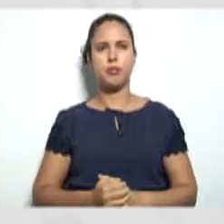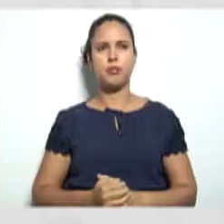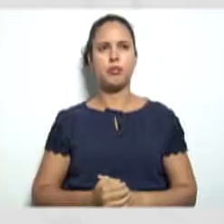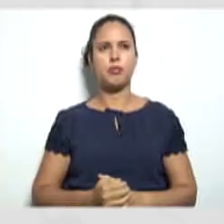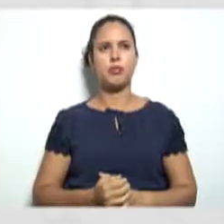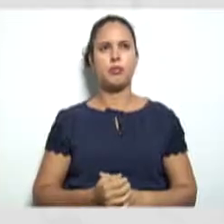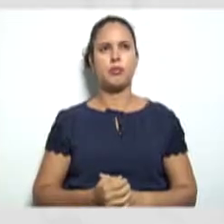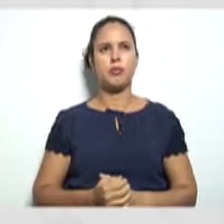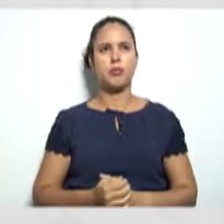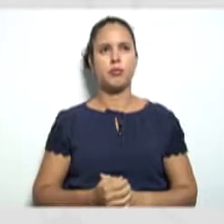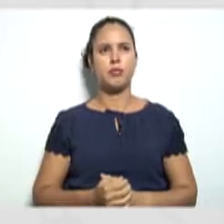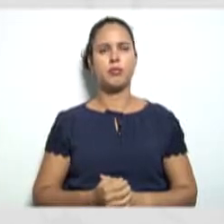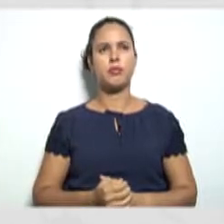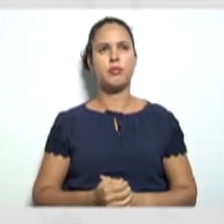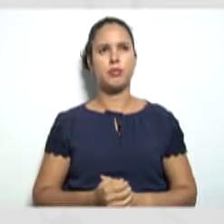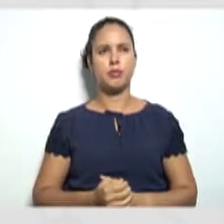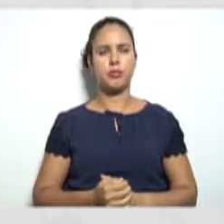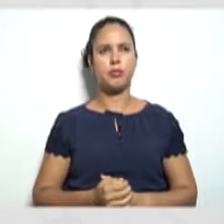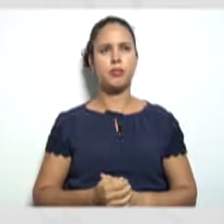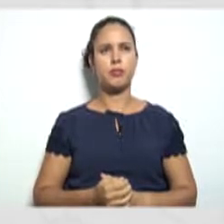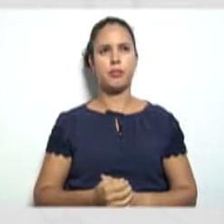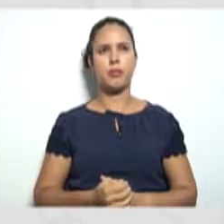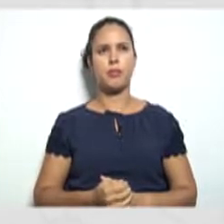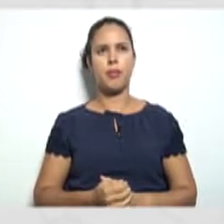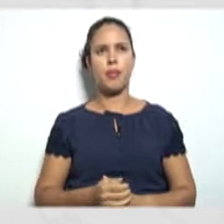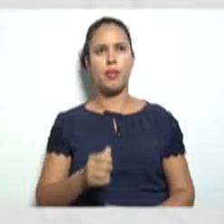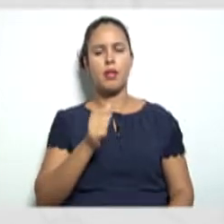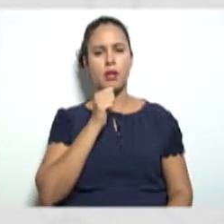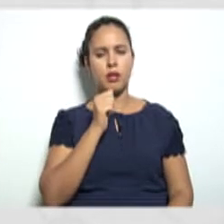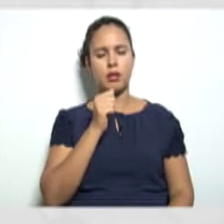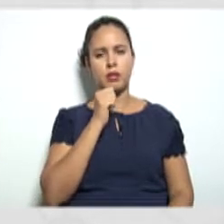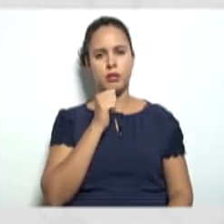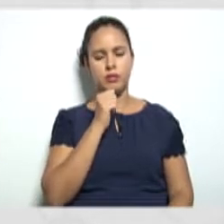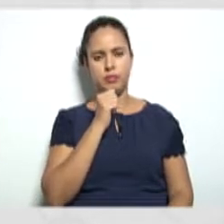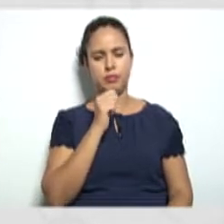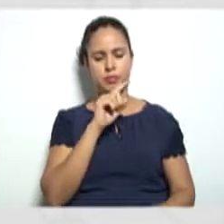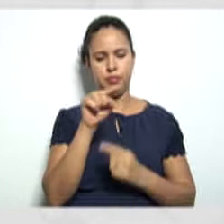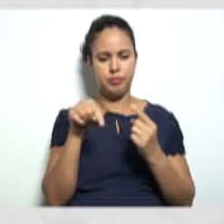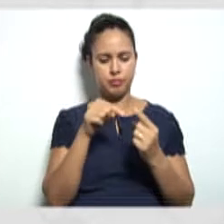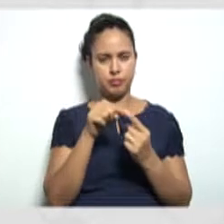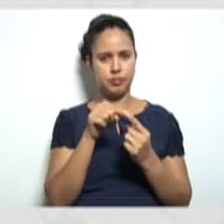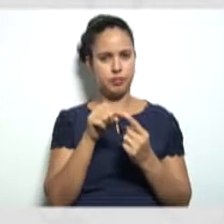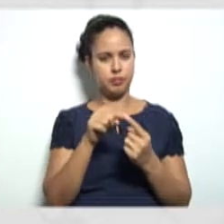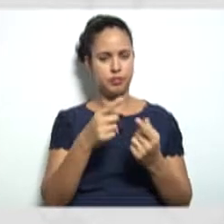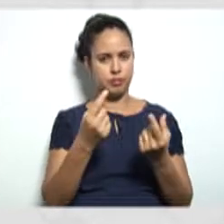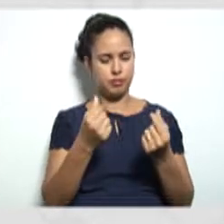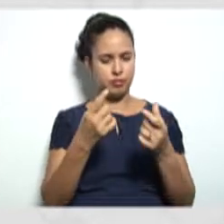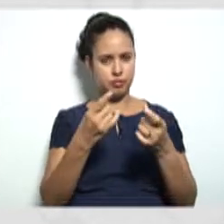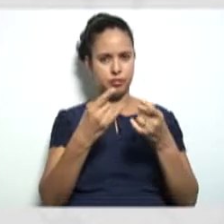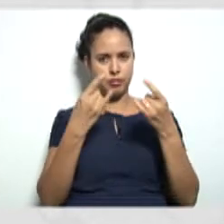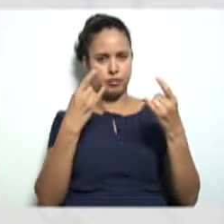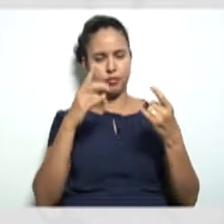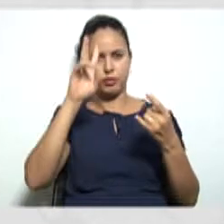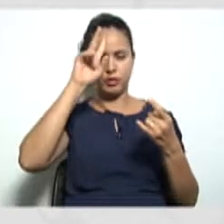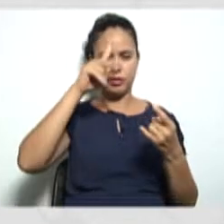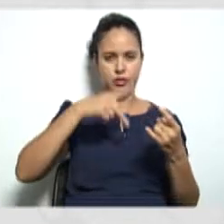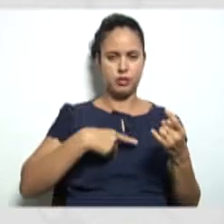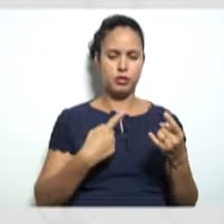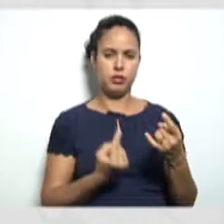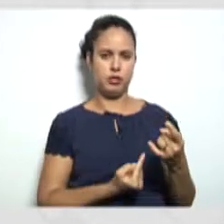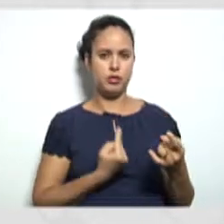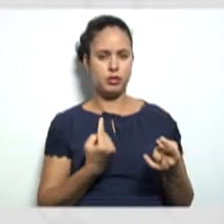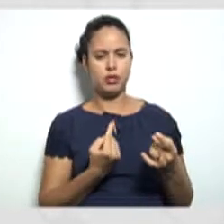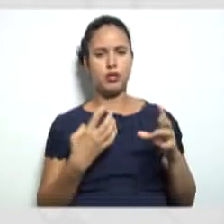A gente pode comentar ainda que no ramo da produção não existe finalidade do lucro individual. Todos os ganhos e rendimentos